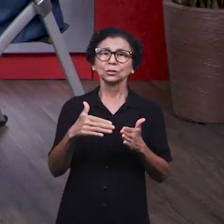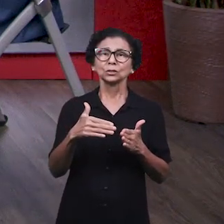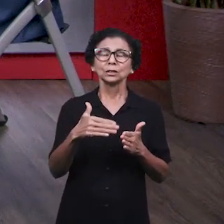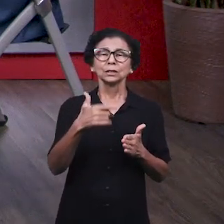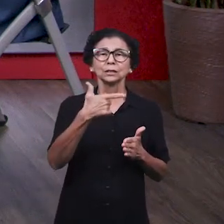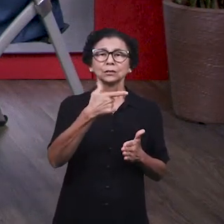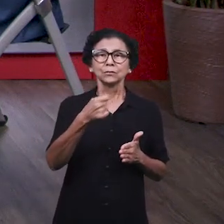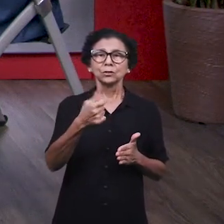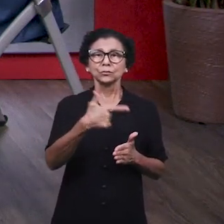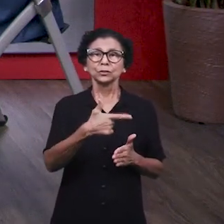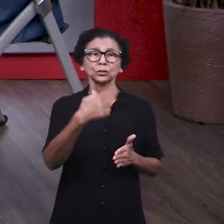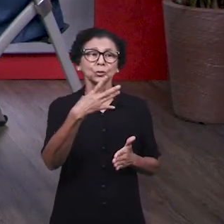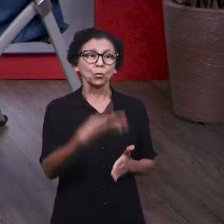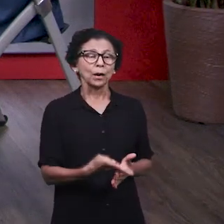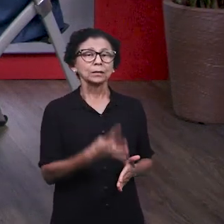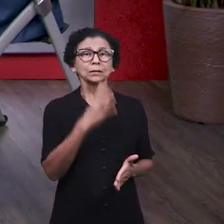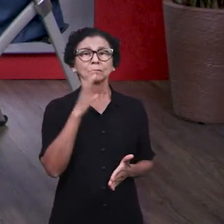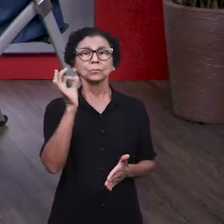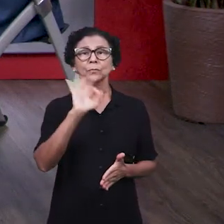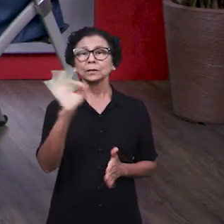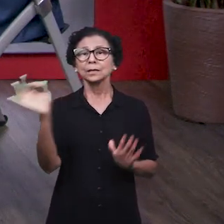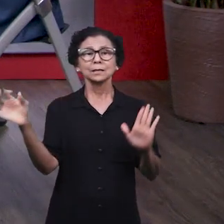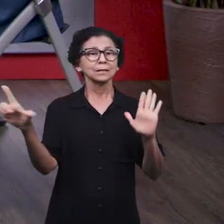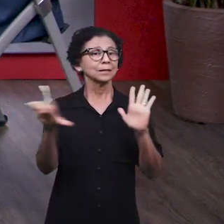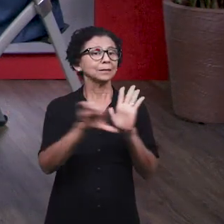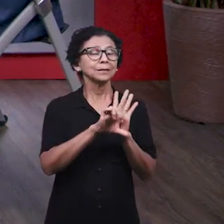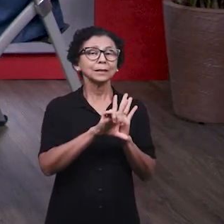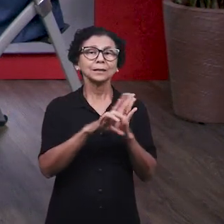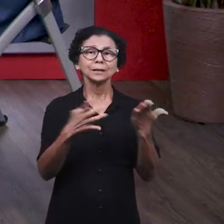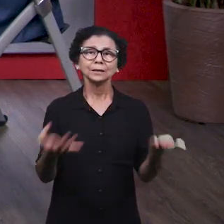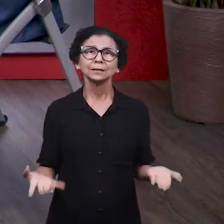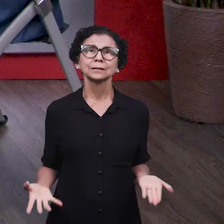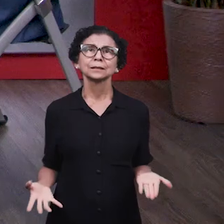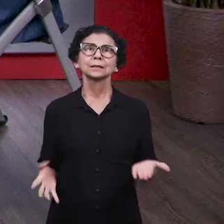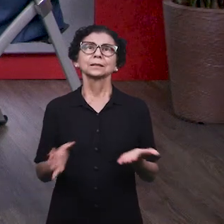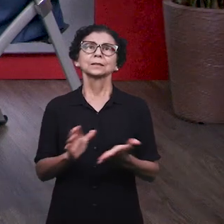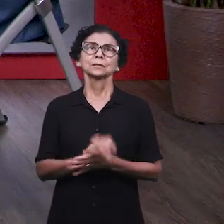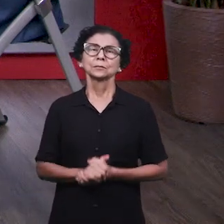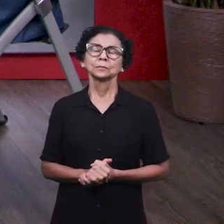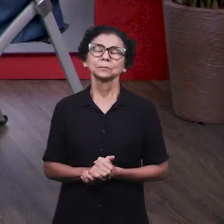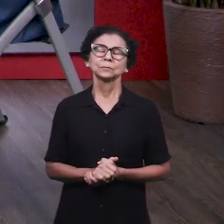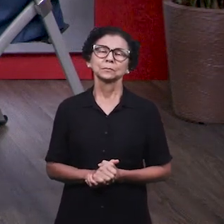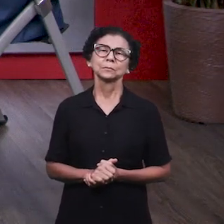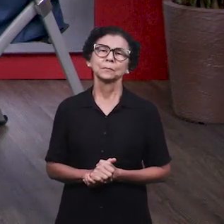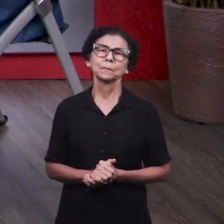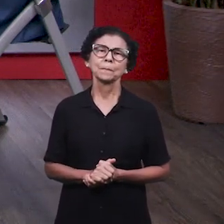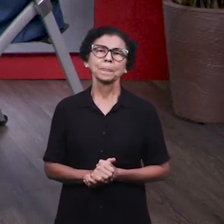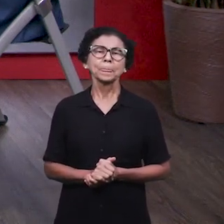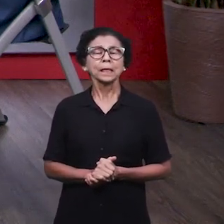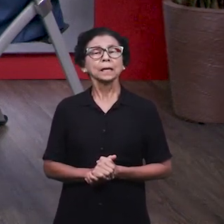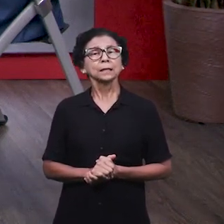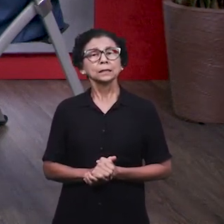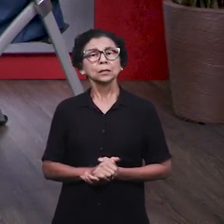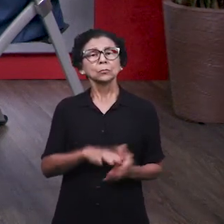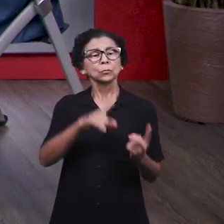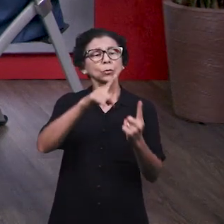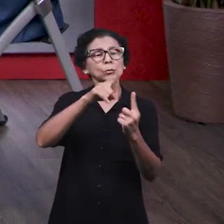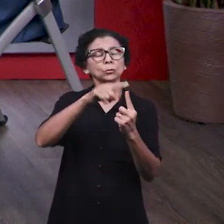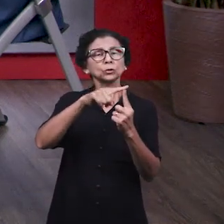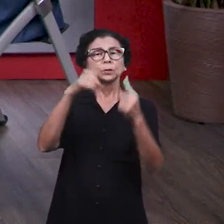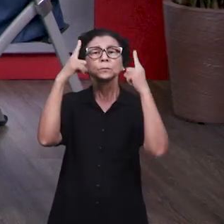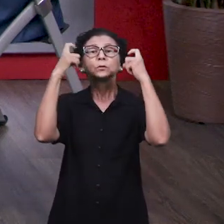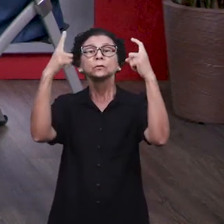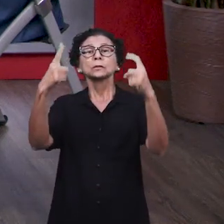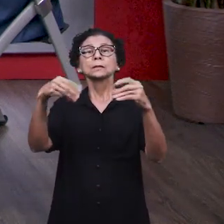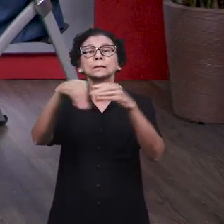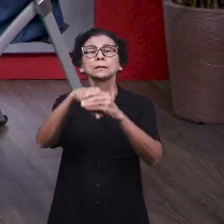sabem que era aí por isso que nós fizemos um violentômetro, dizendo, né, quais os tipos de violência ou qual o tipo de